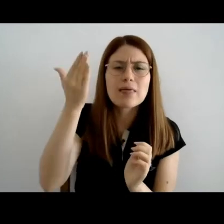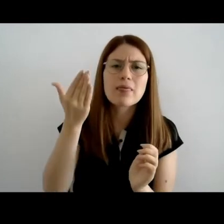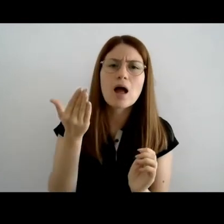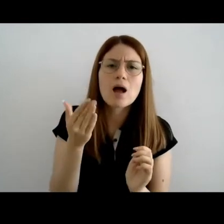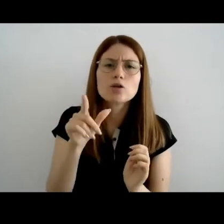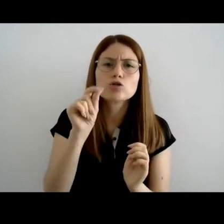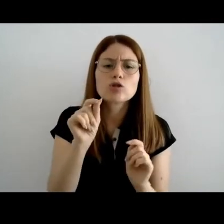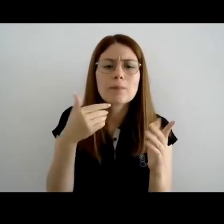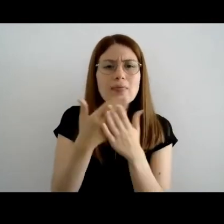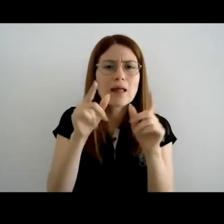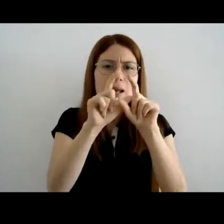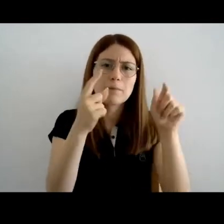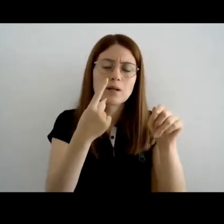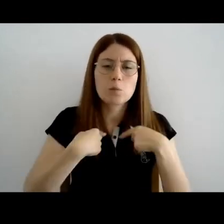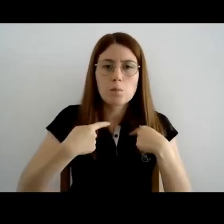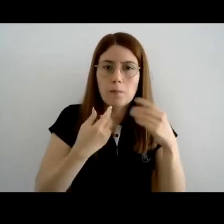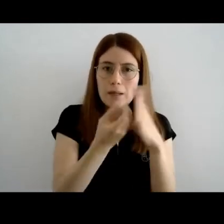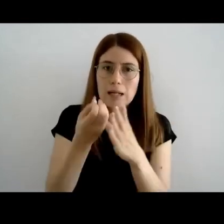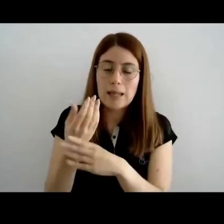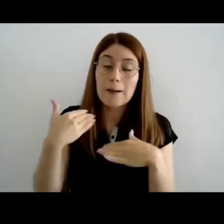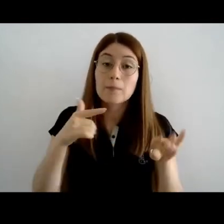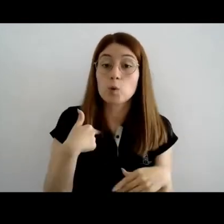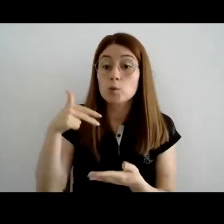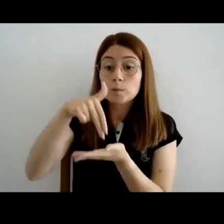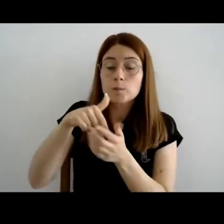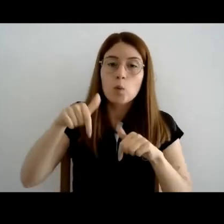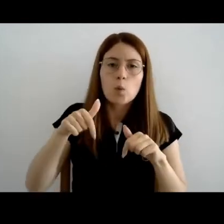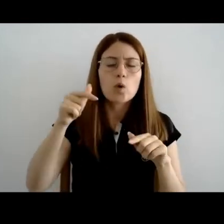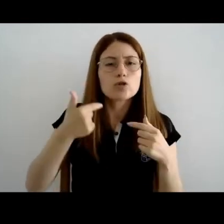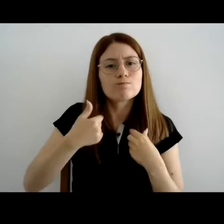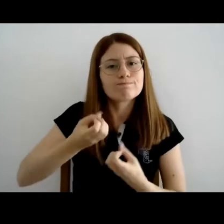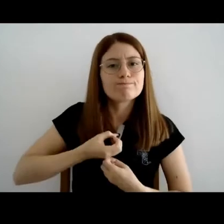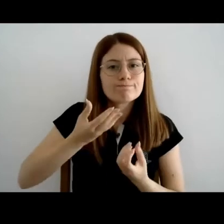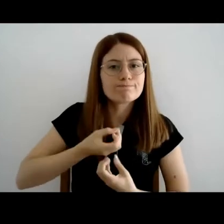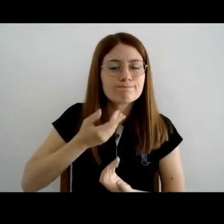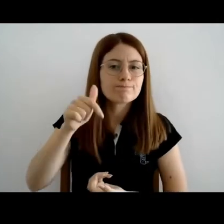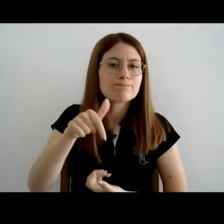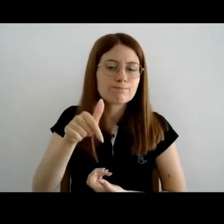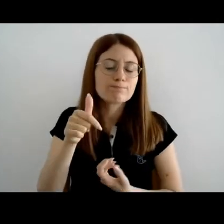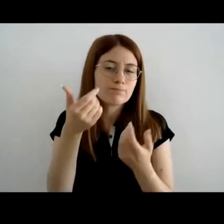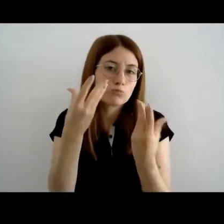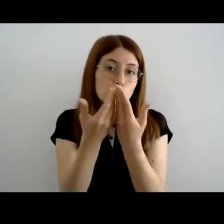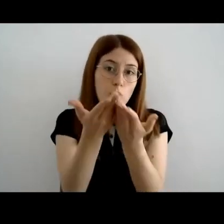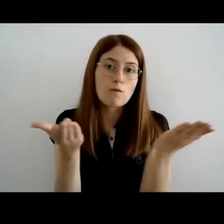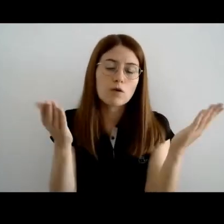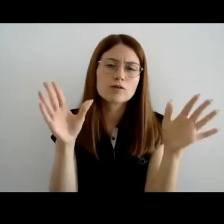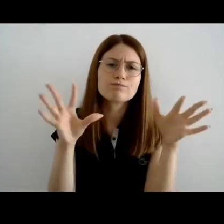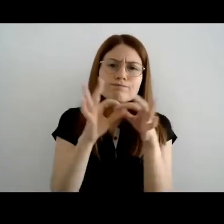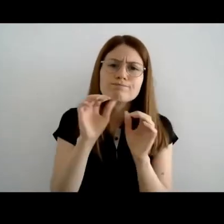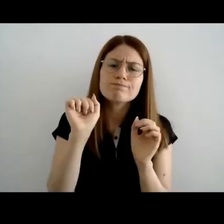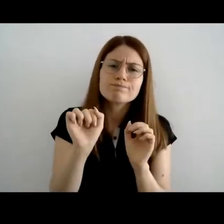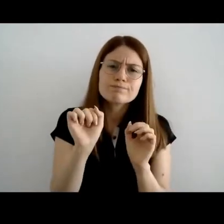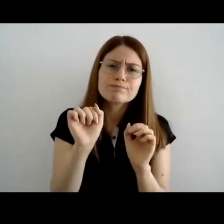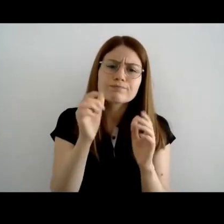e ao empreendedorismo. Mas o que me traz aqui hoje e a partilha que vou fazer convosco é sobre o destacamento de